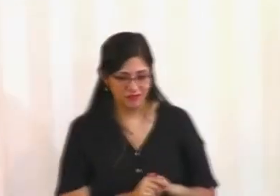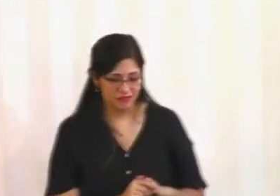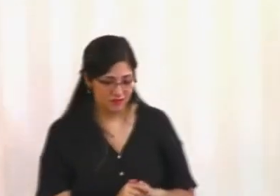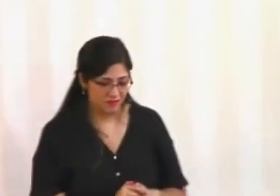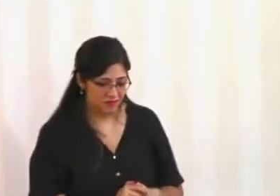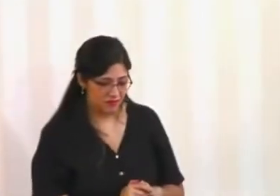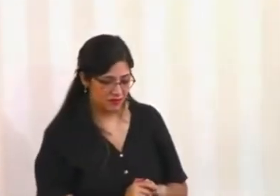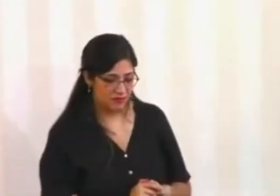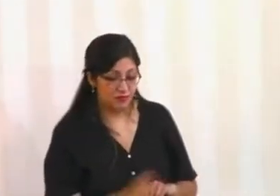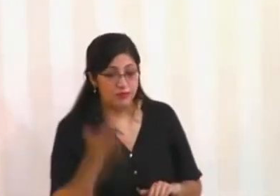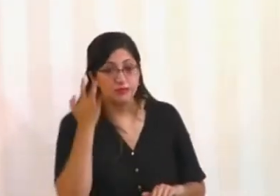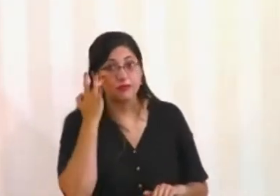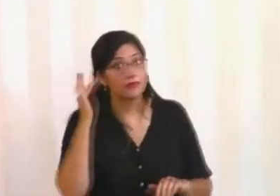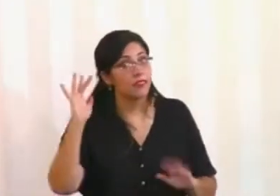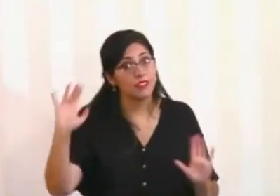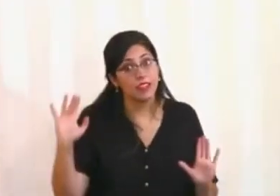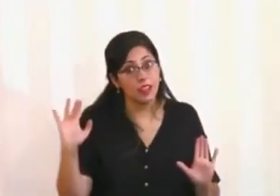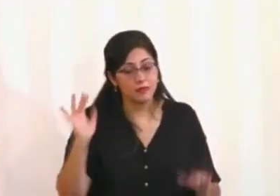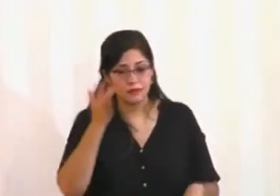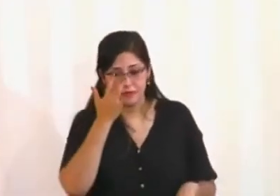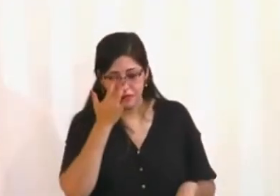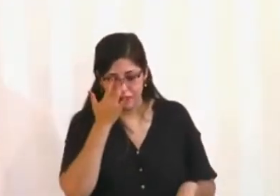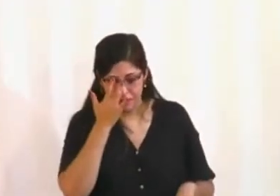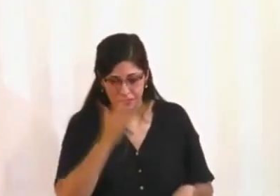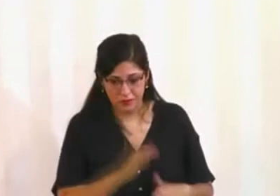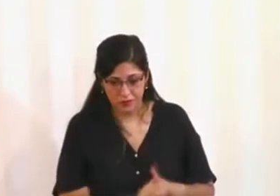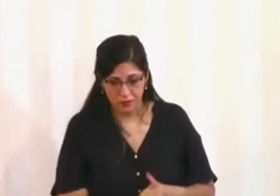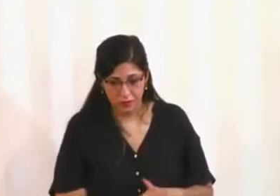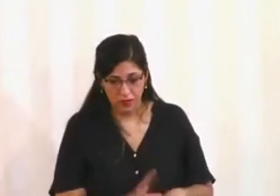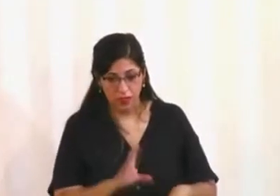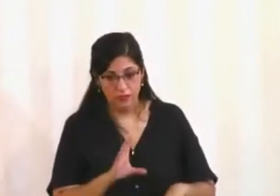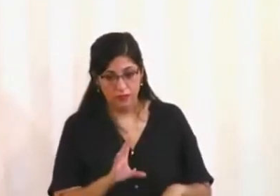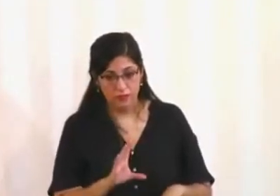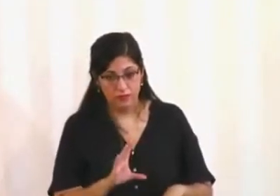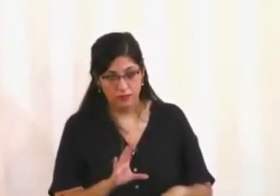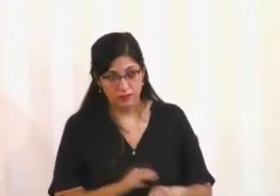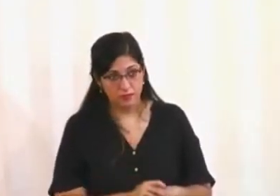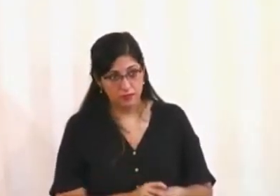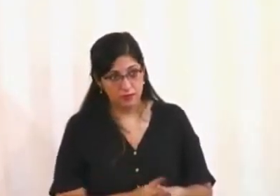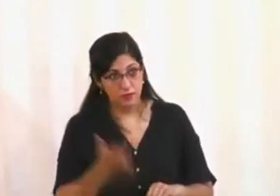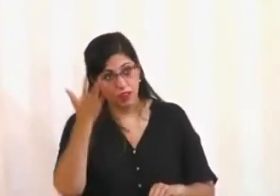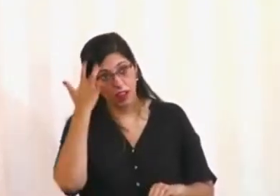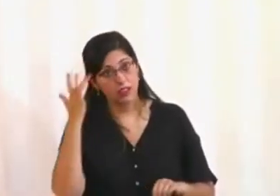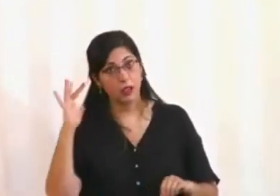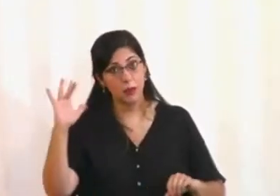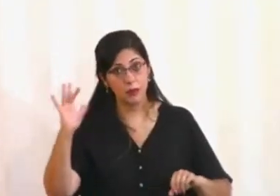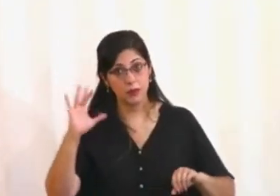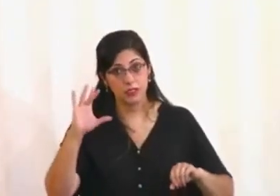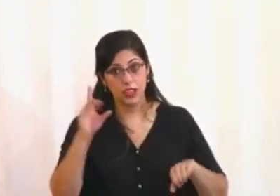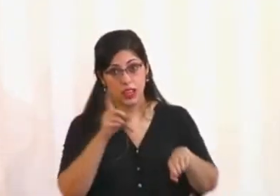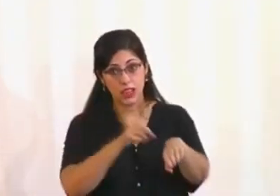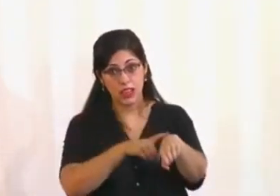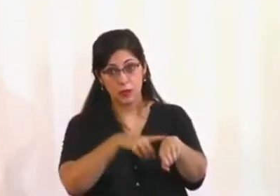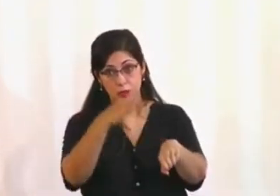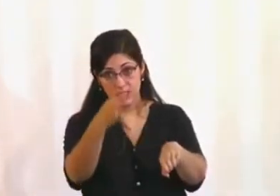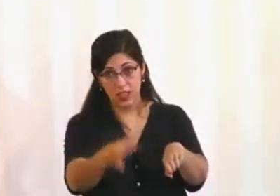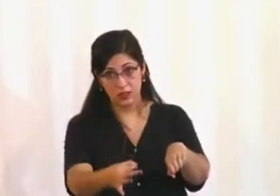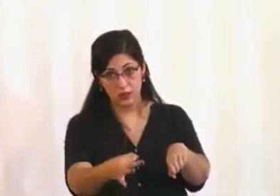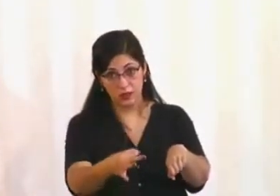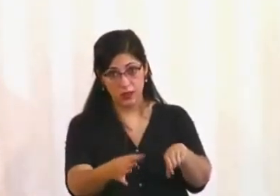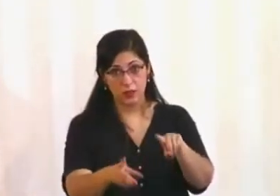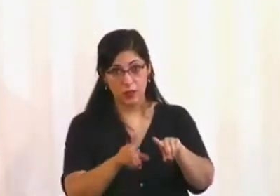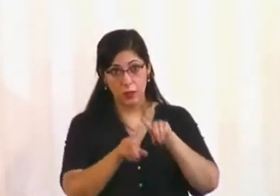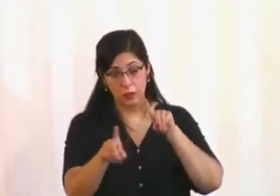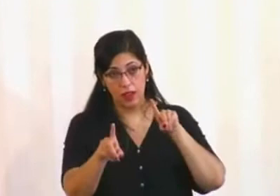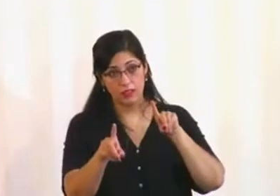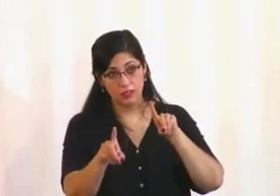Nós não sabemos quanto tempo vai ser entre a primeira vinda do anjo e a segunda. Eu creio, irmãos, que existem momentos na nossa caminhada, Deus conhecendo